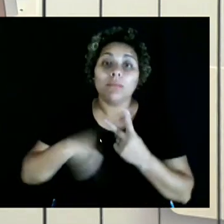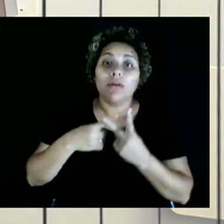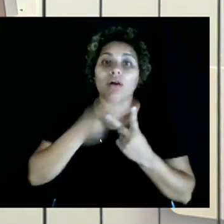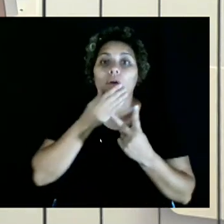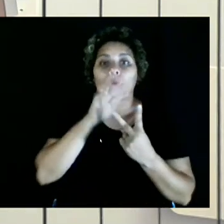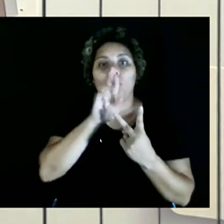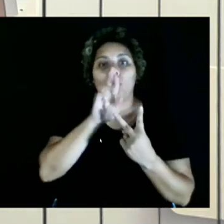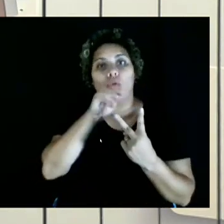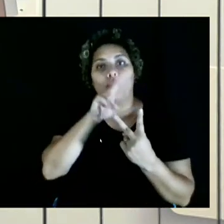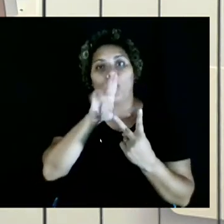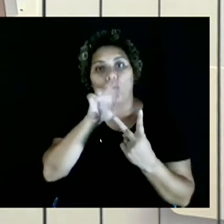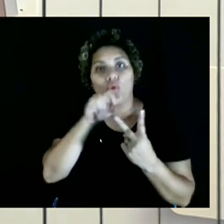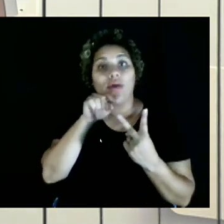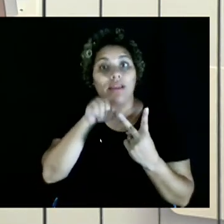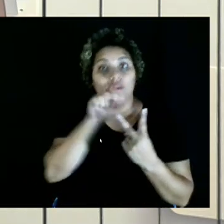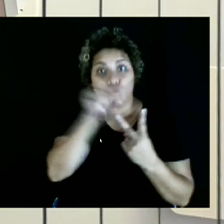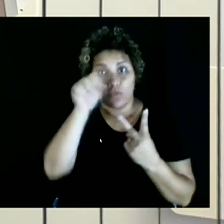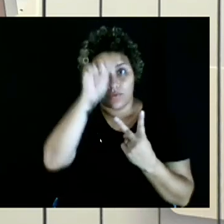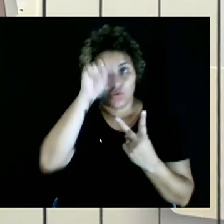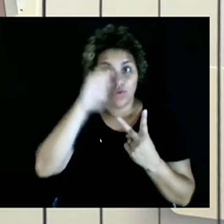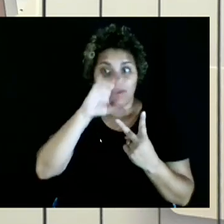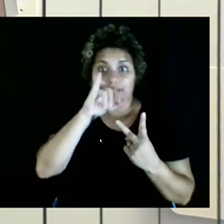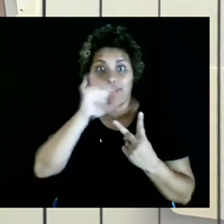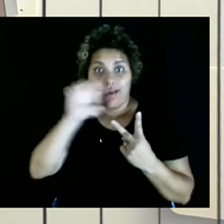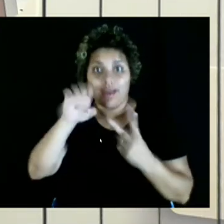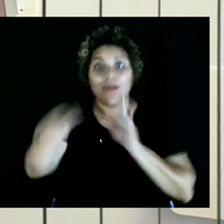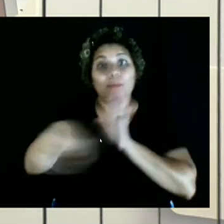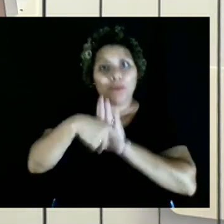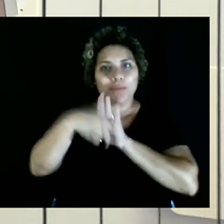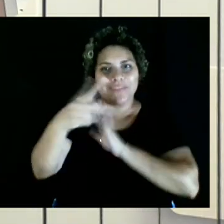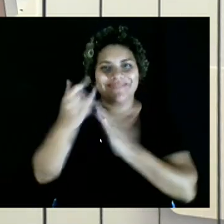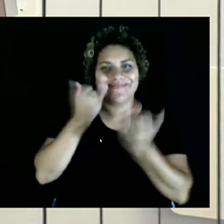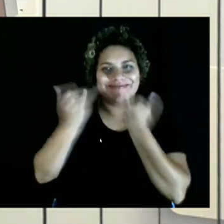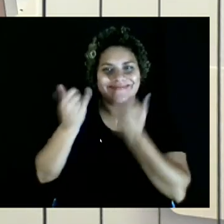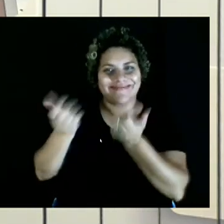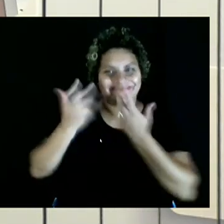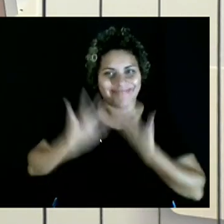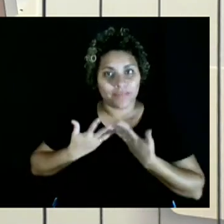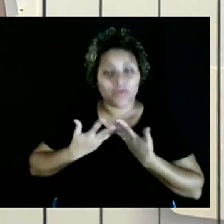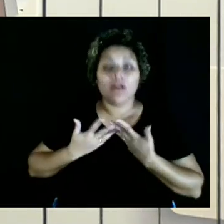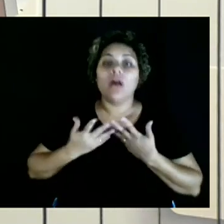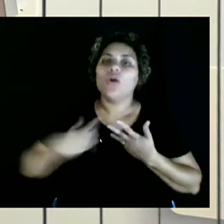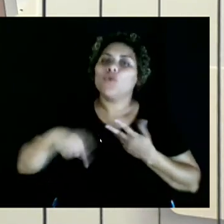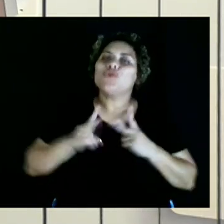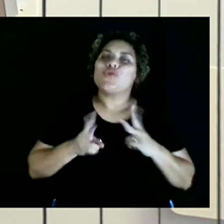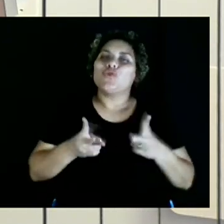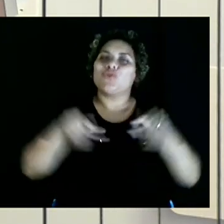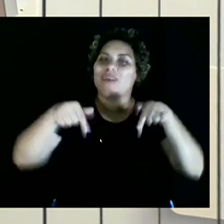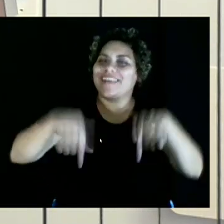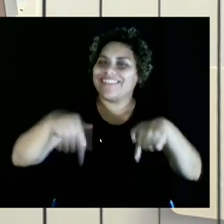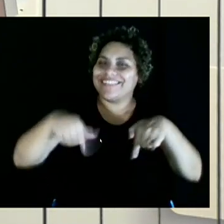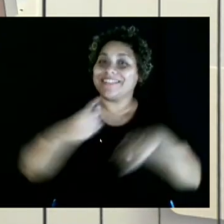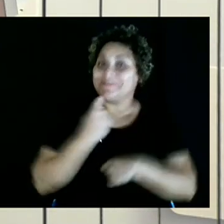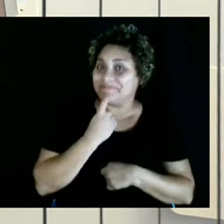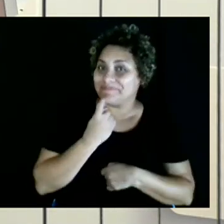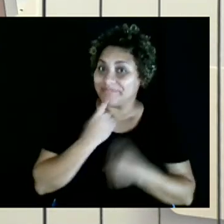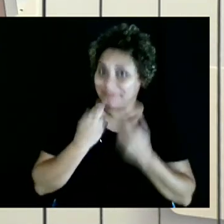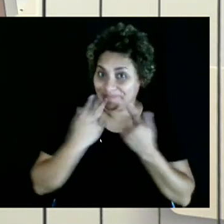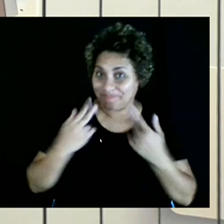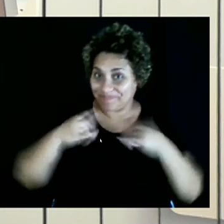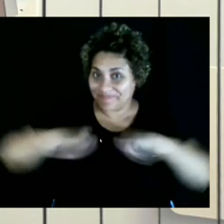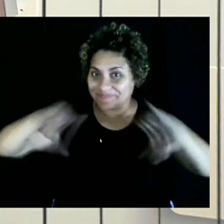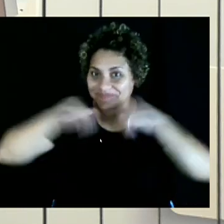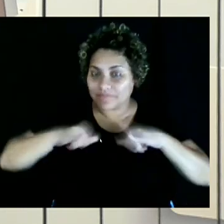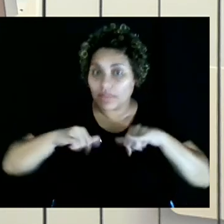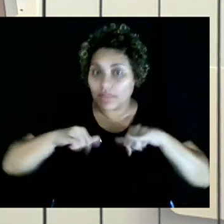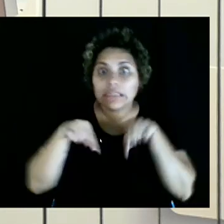do CIE, pelas informações. Bom, a gente segue aqui com as notícias da metrópole. Campinas se firma como um dos